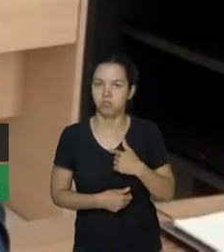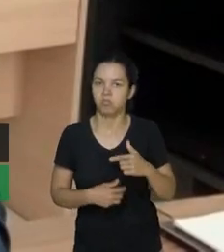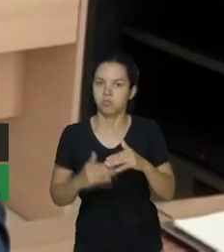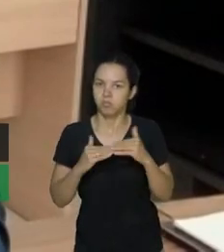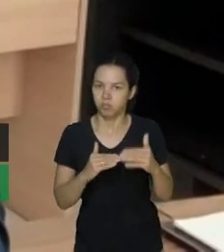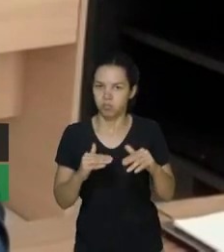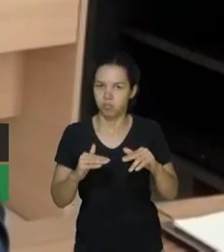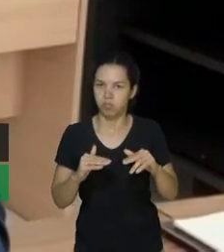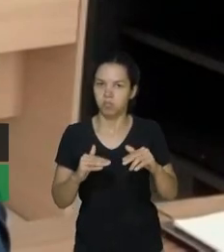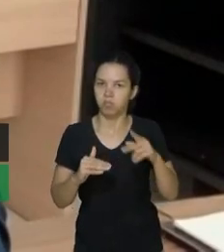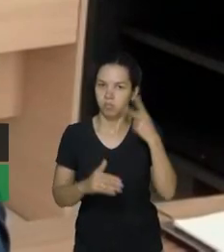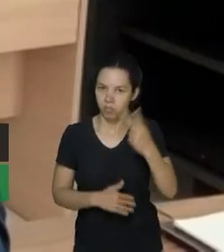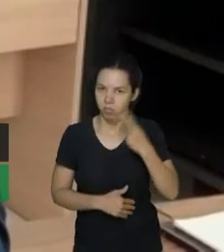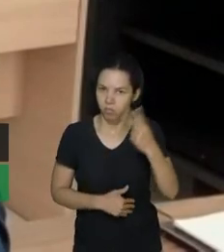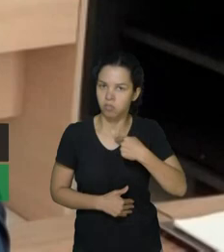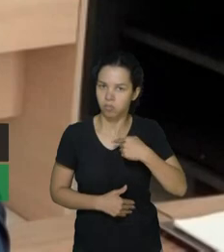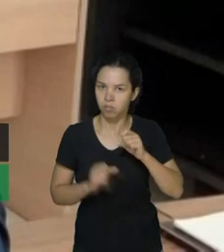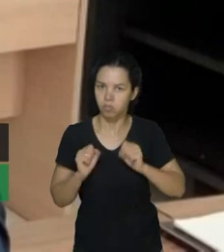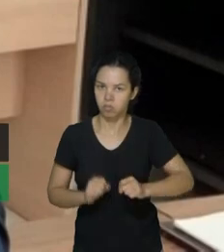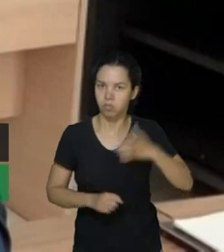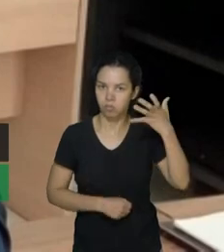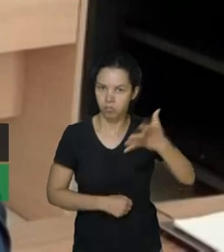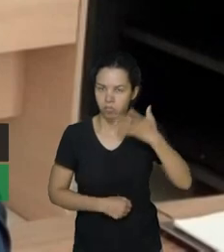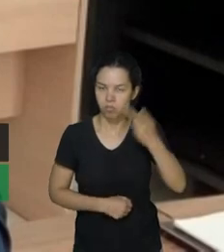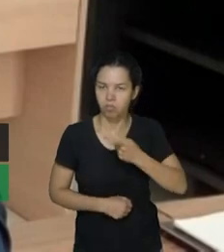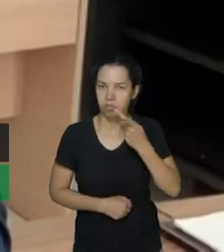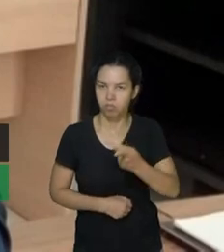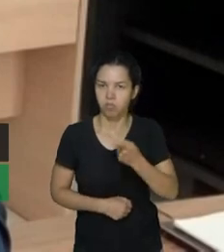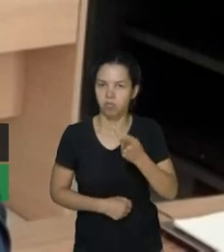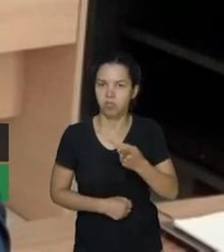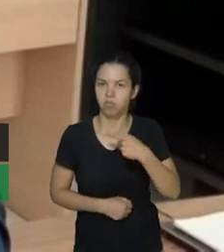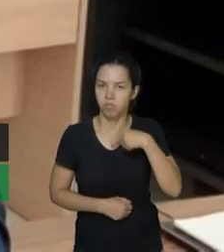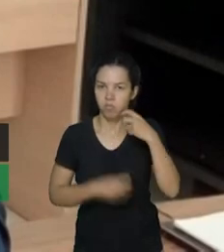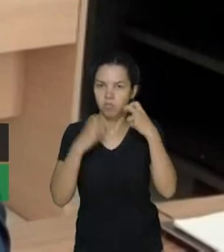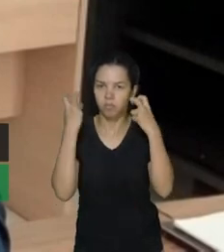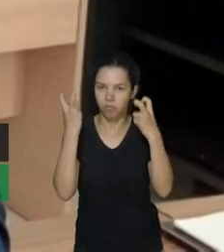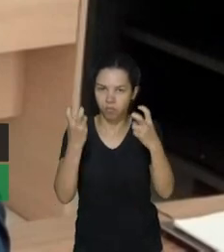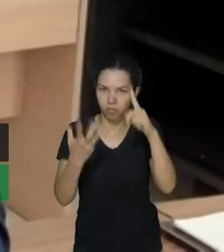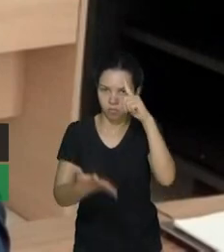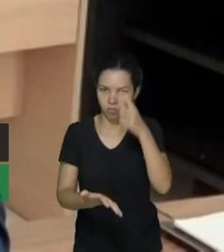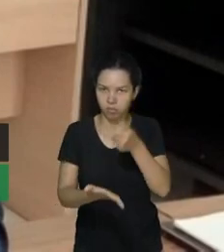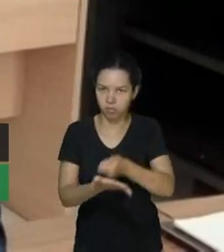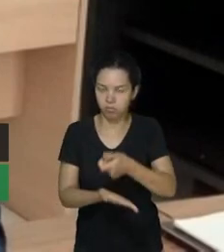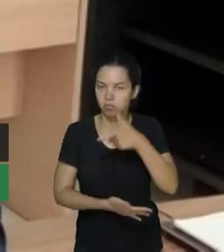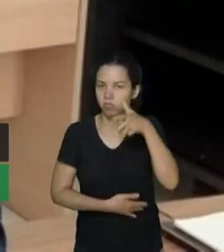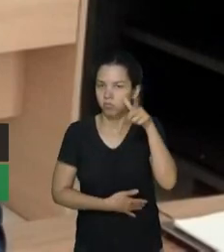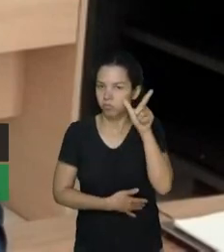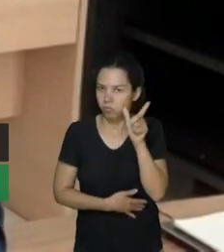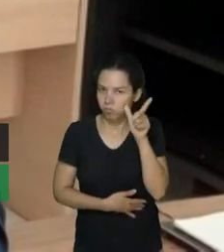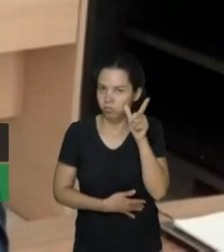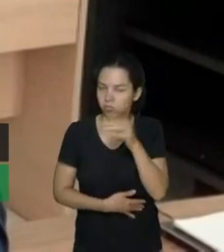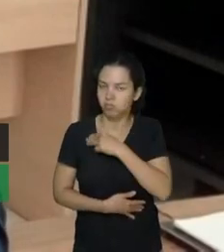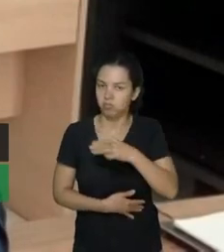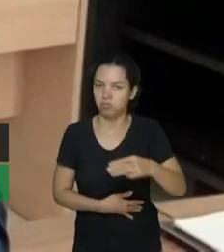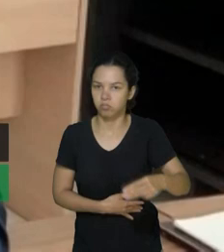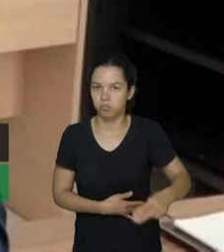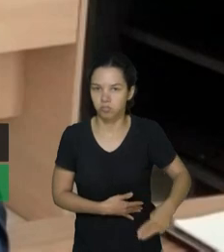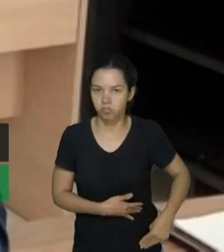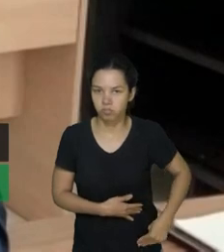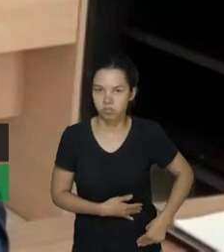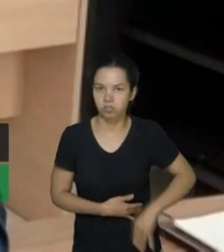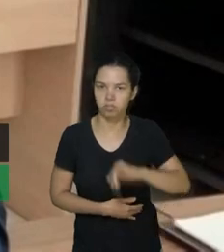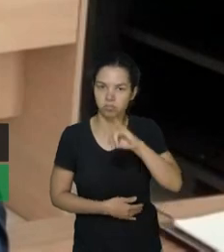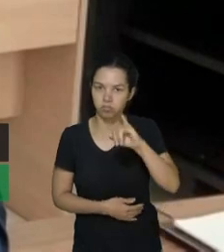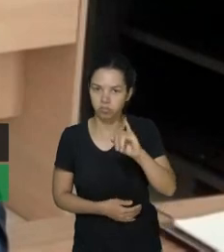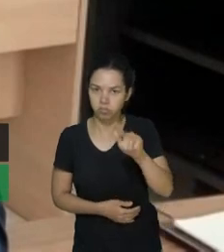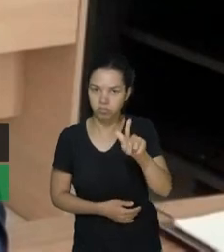falar. Posso falar da vergonha da decisão de ontem do ministro Gilmar Mendes, que